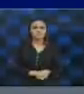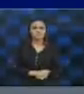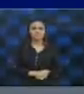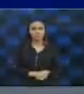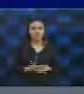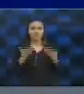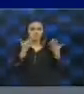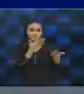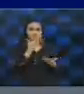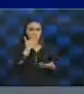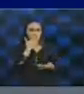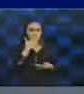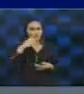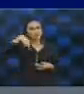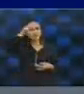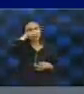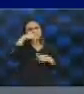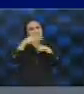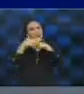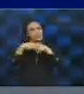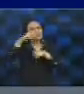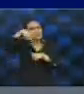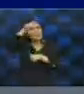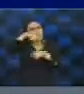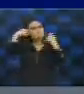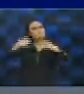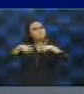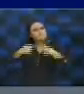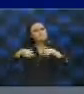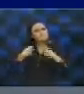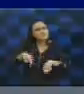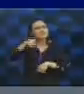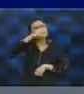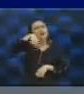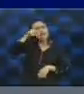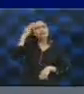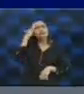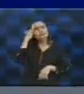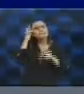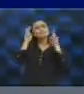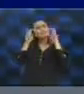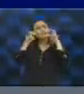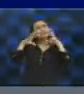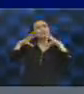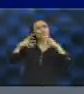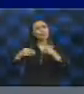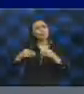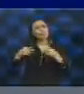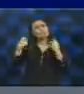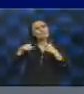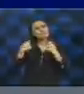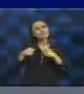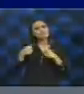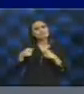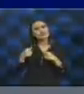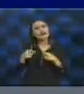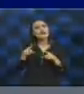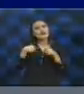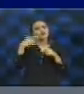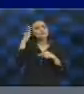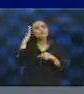Candidato, com todo o carinho que a população merece, seriedade que ela merece que se trate todos os temas, eu preciso dizer aqui de que não